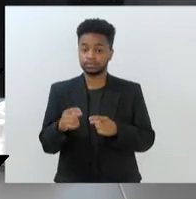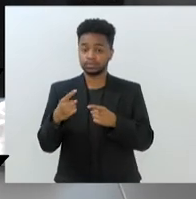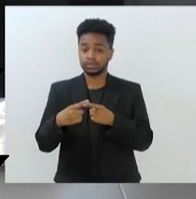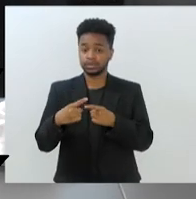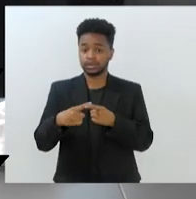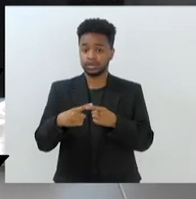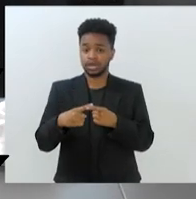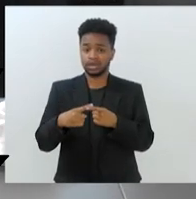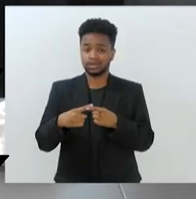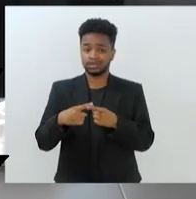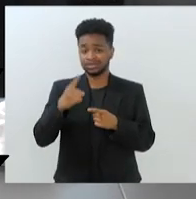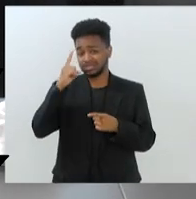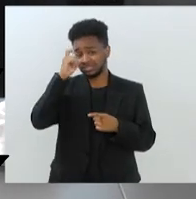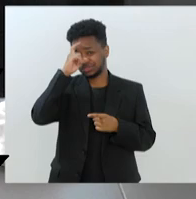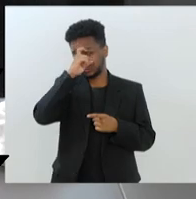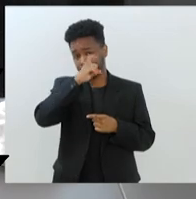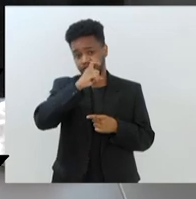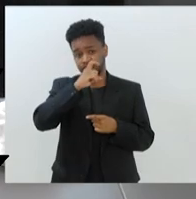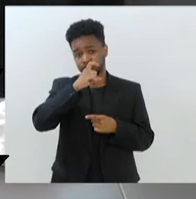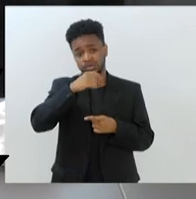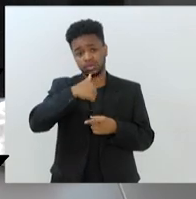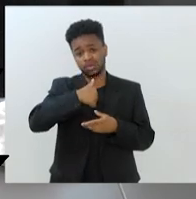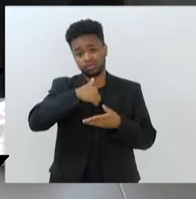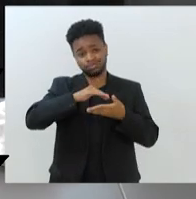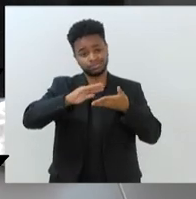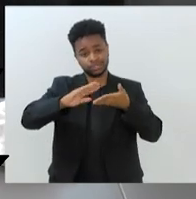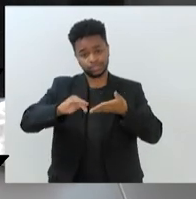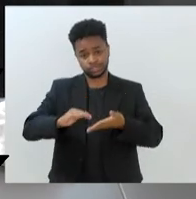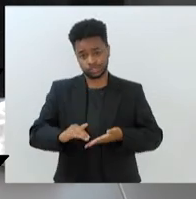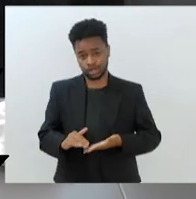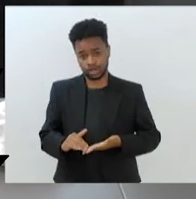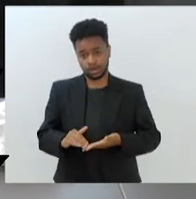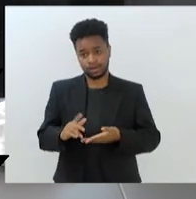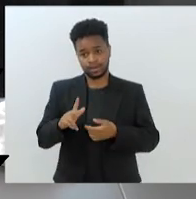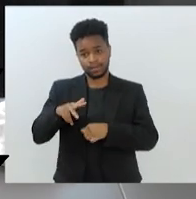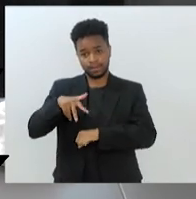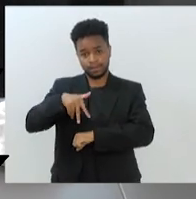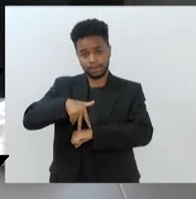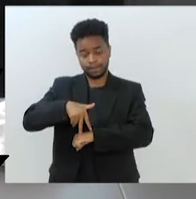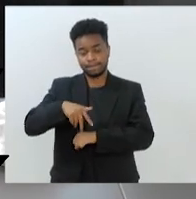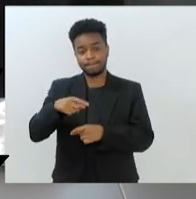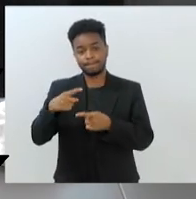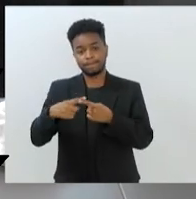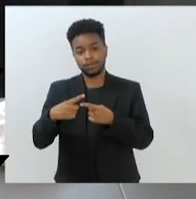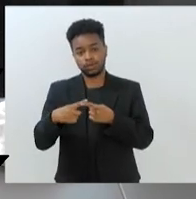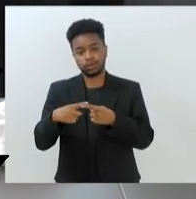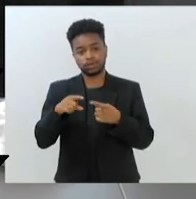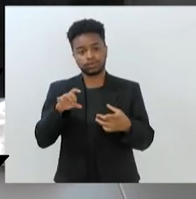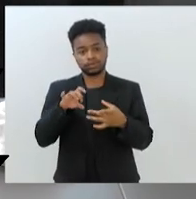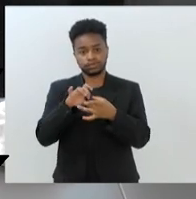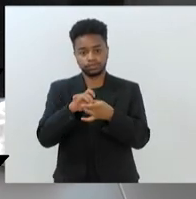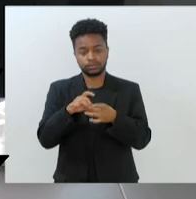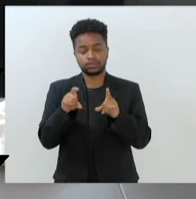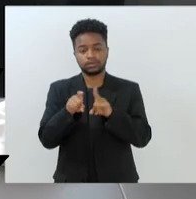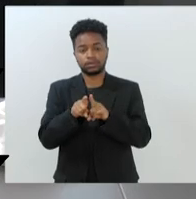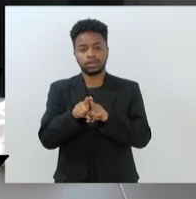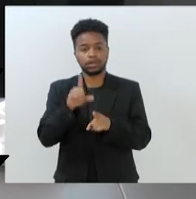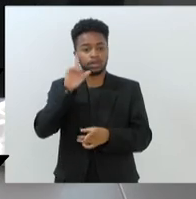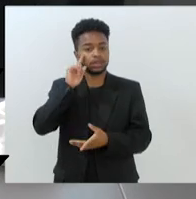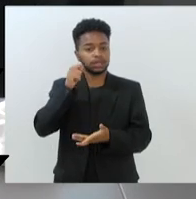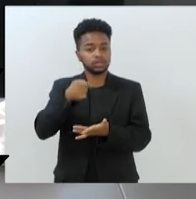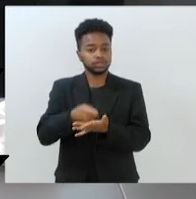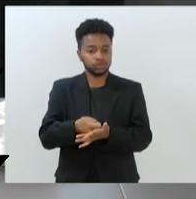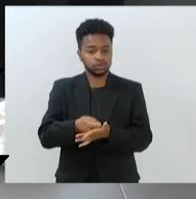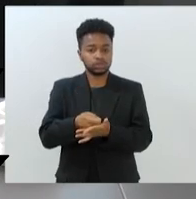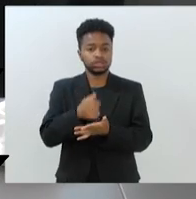dificilmente eu serei demovido dessa posição, porque se respalda também em decisões